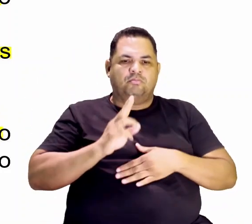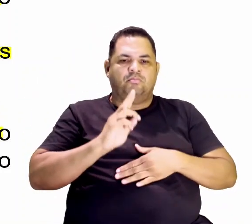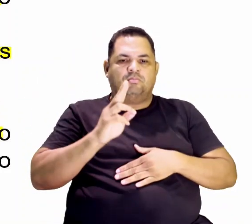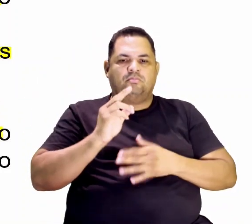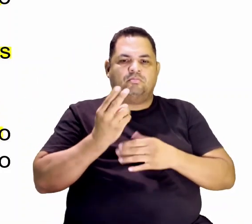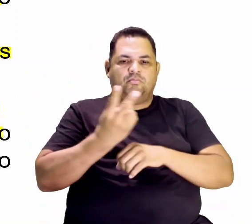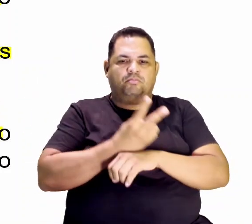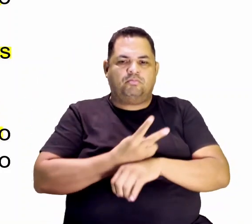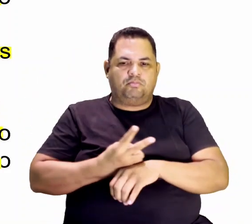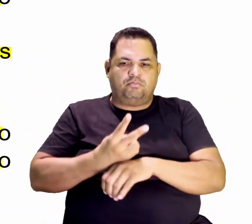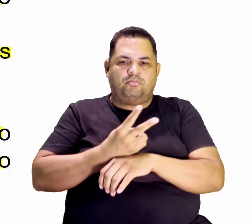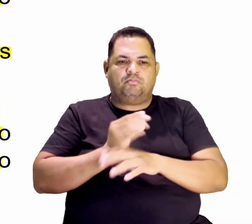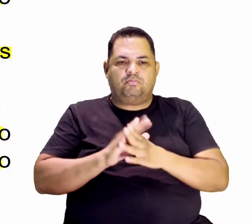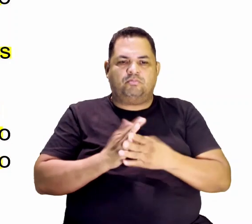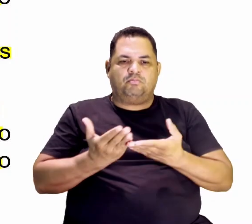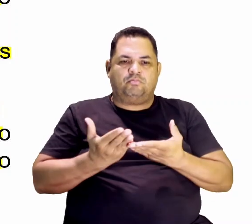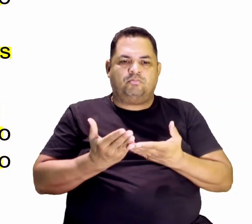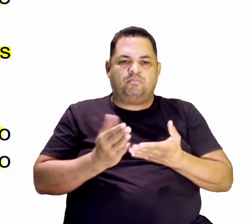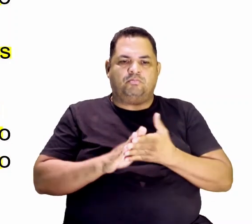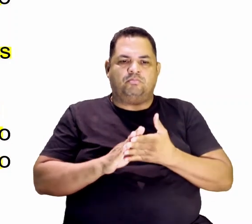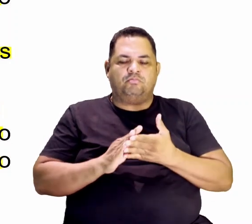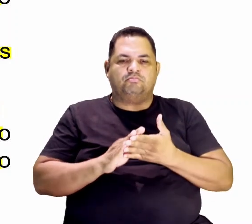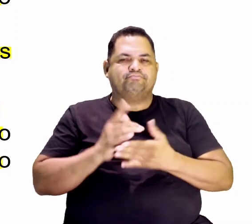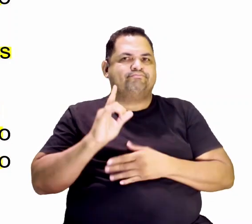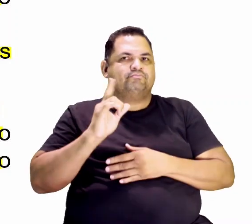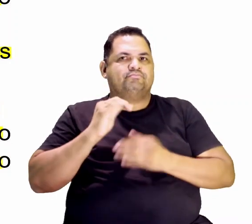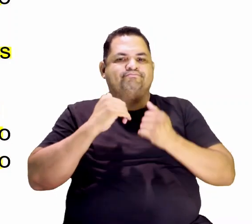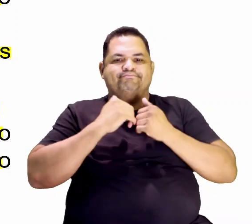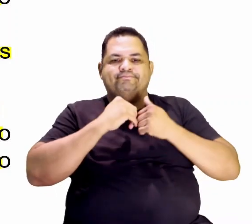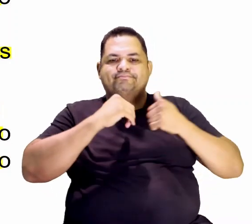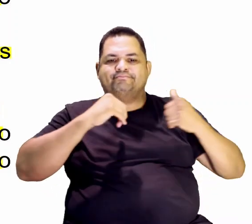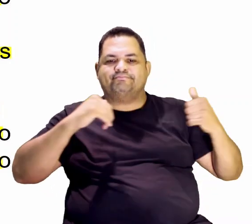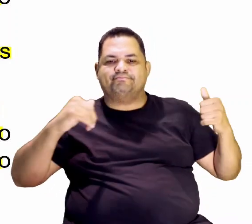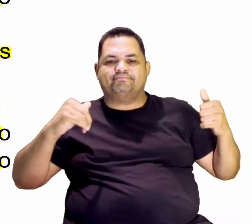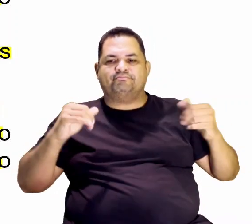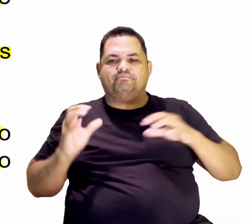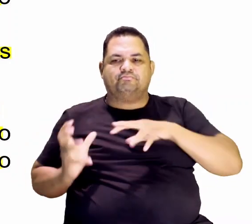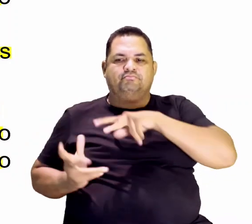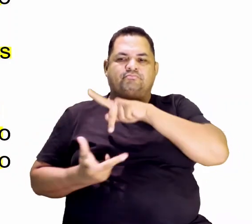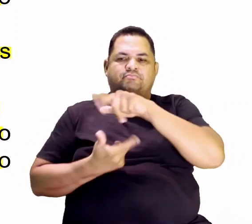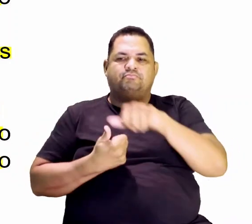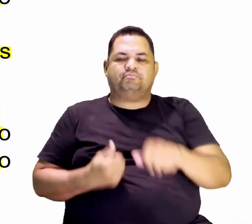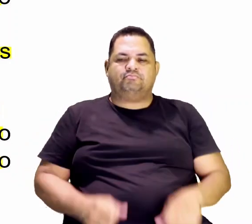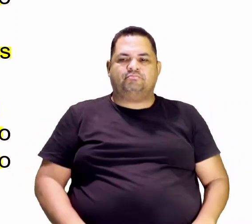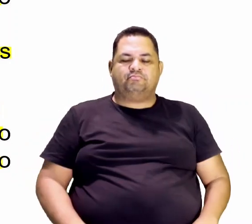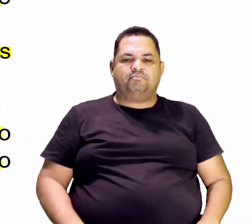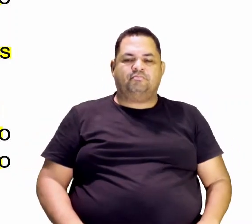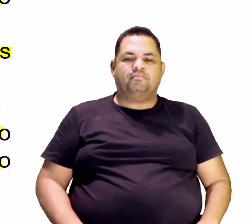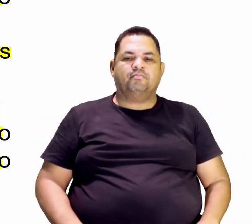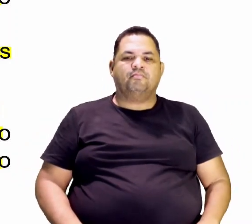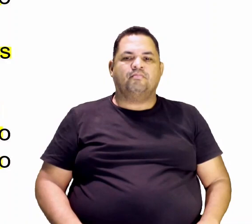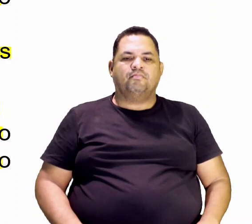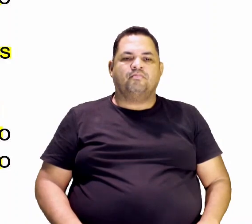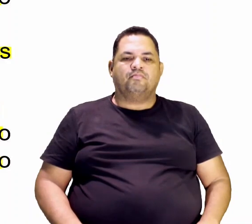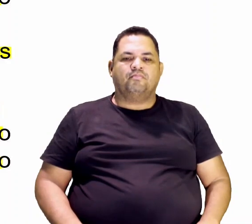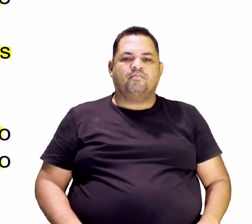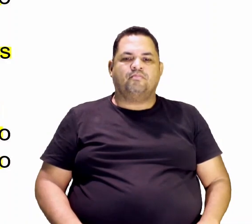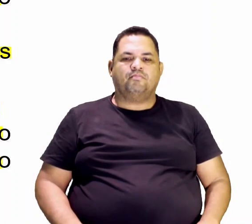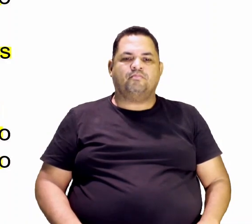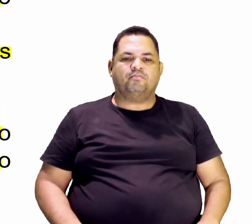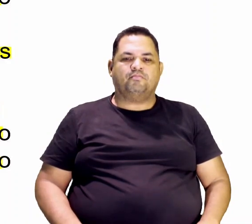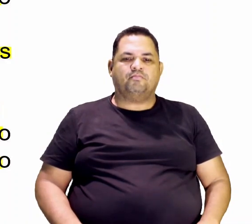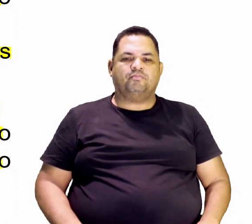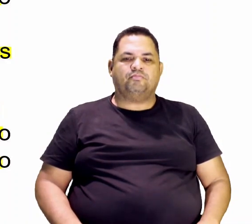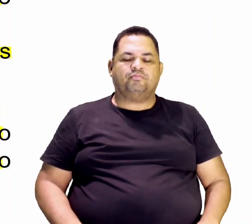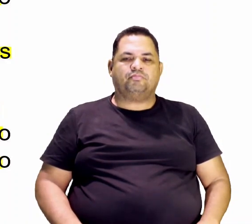estão buscando fazer parte de algo para não ficar isolado do mundo. E aí, a gente está falando